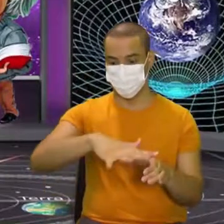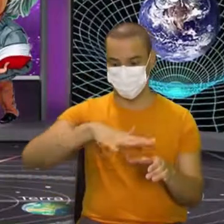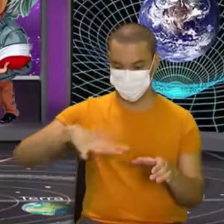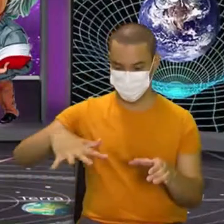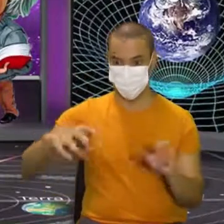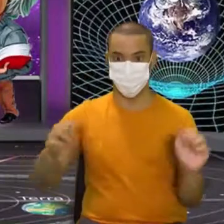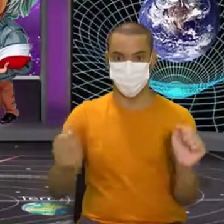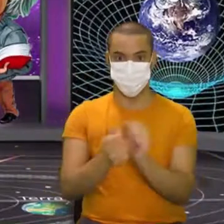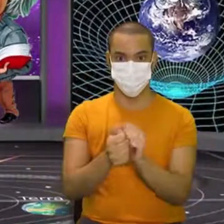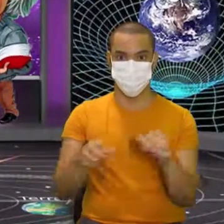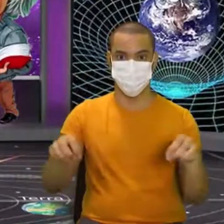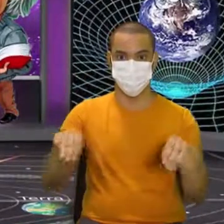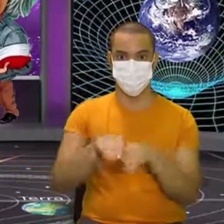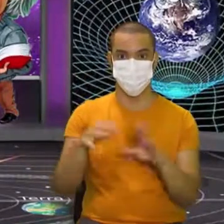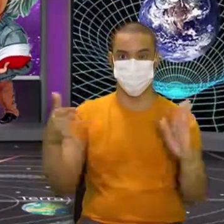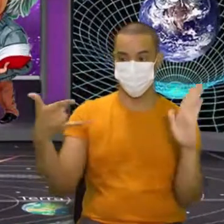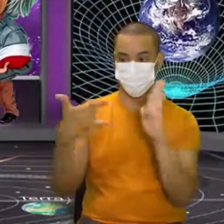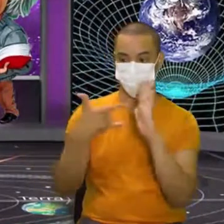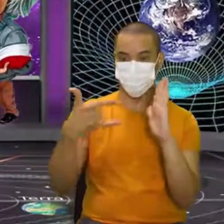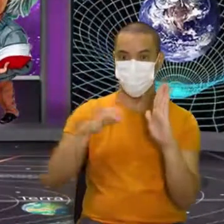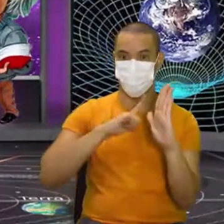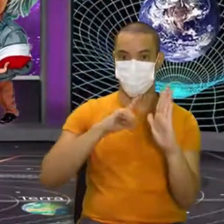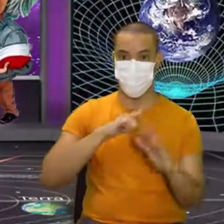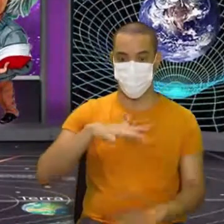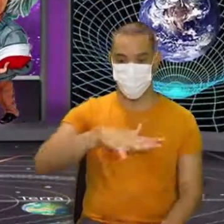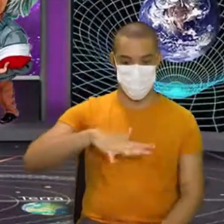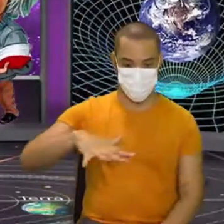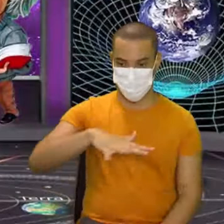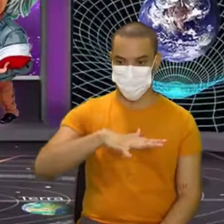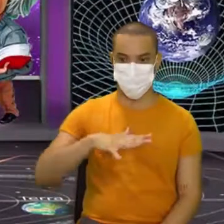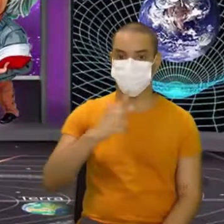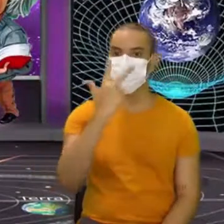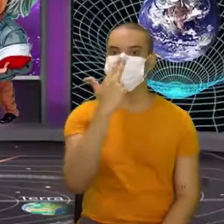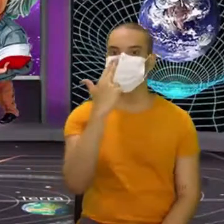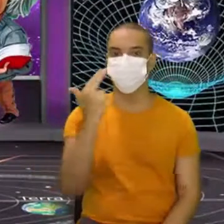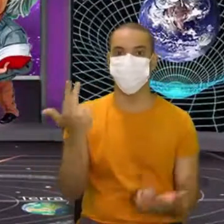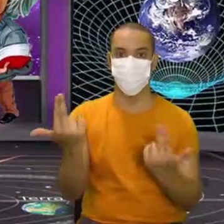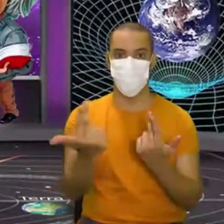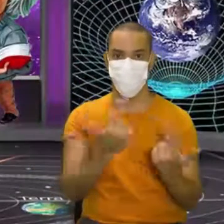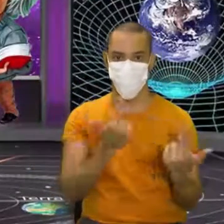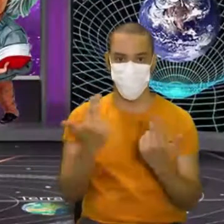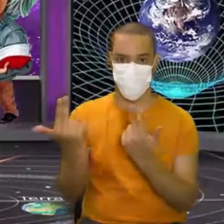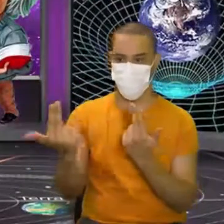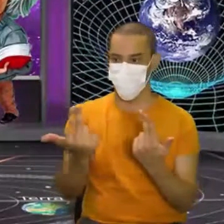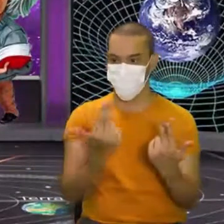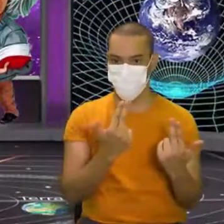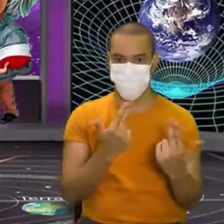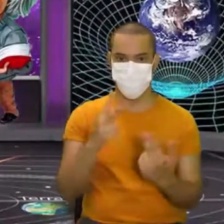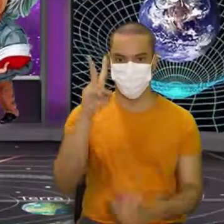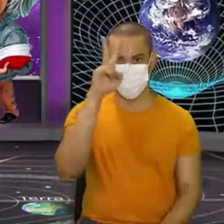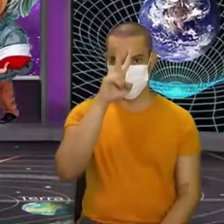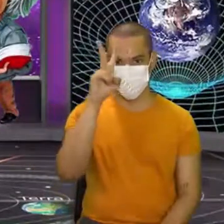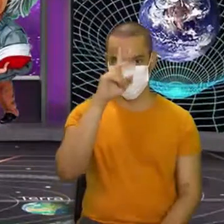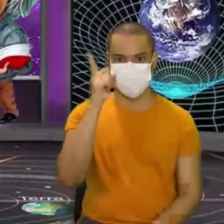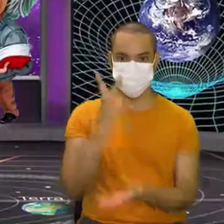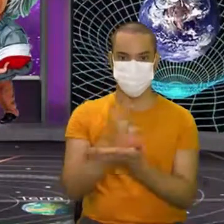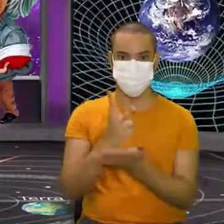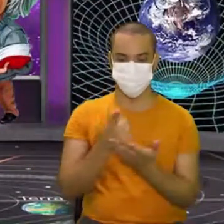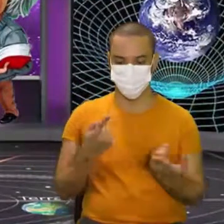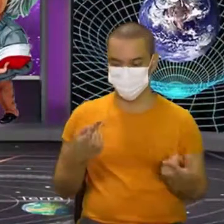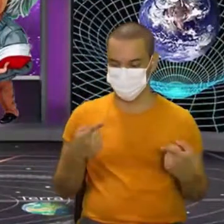que tá ali né numa região que vocês vão perceber que é um campo uniforme lembra quando são todas linhas paralelas